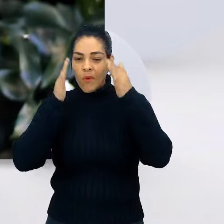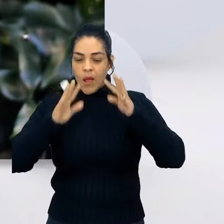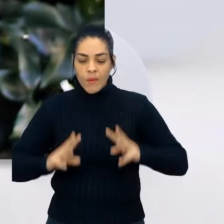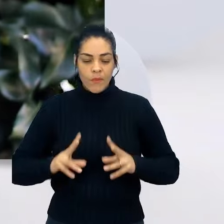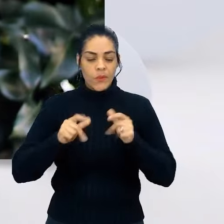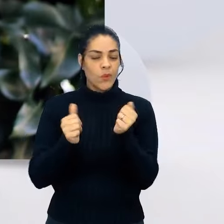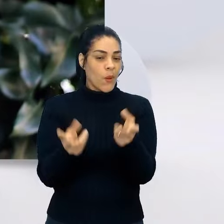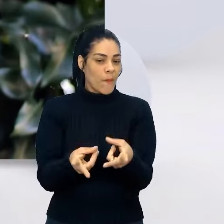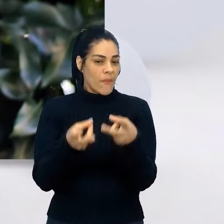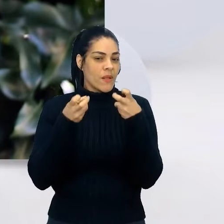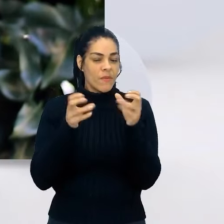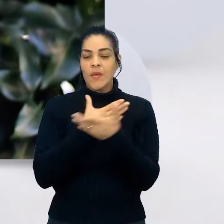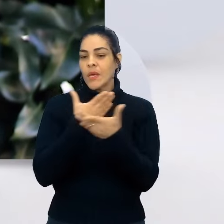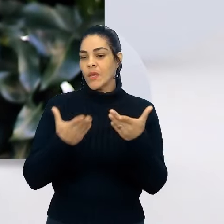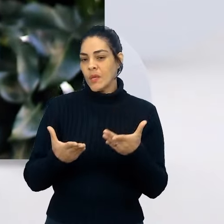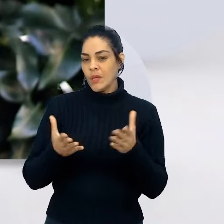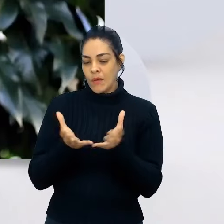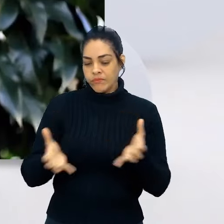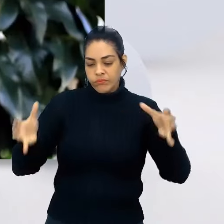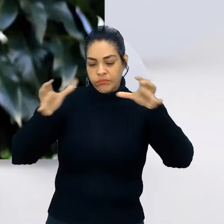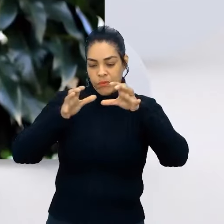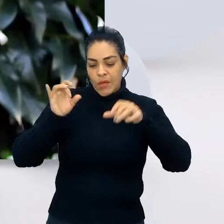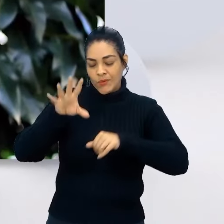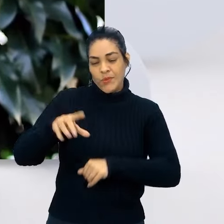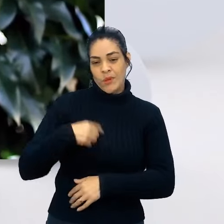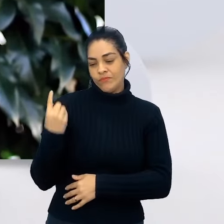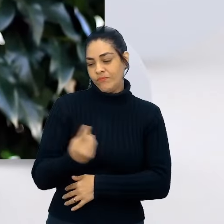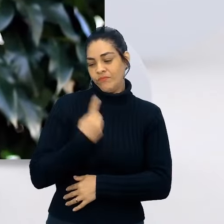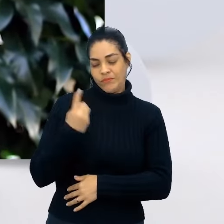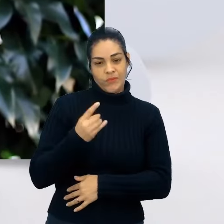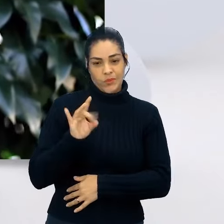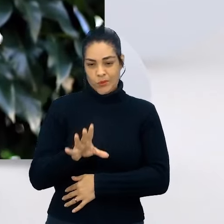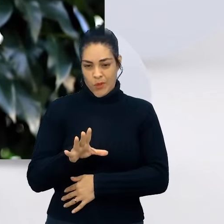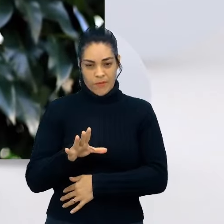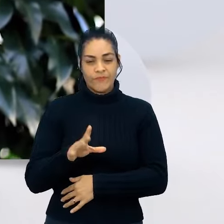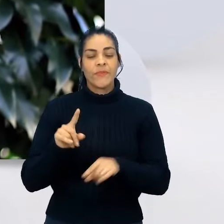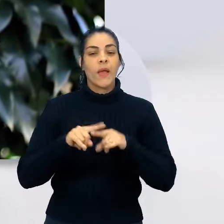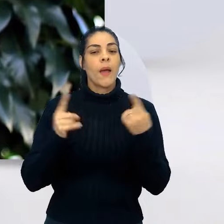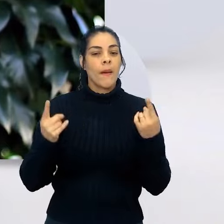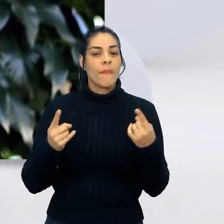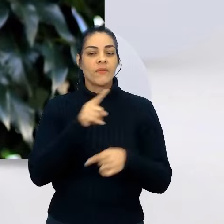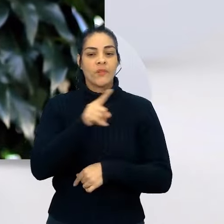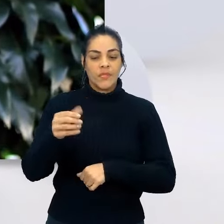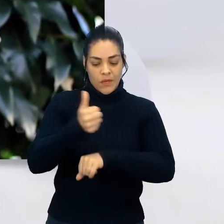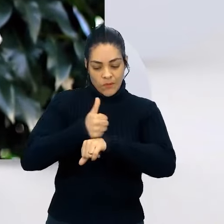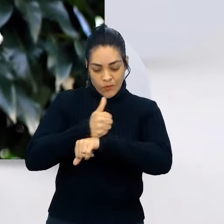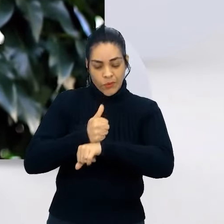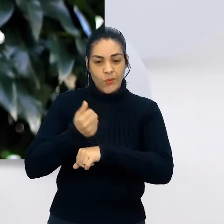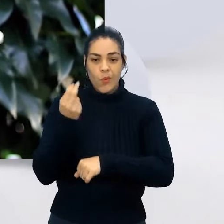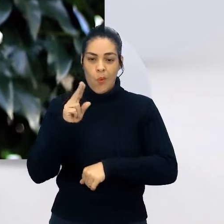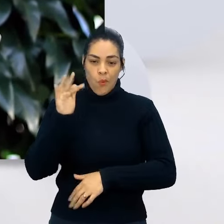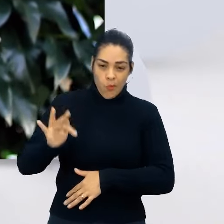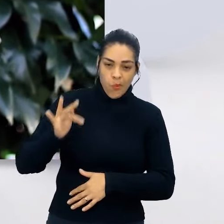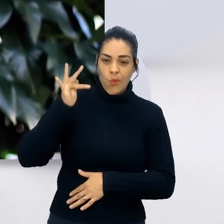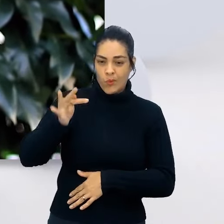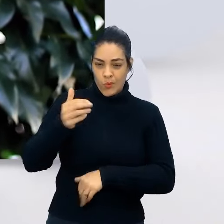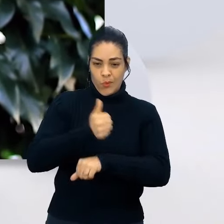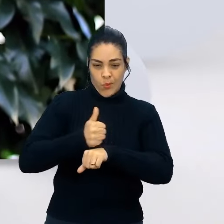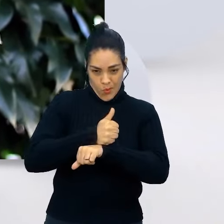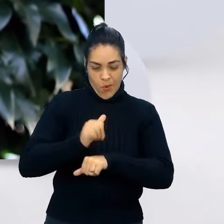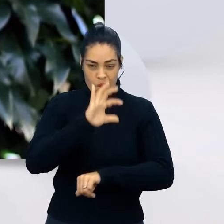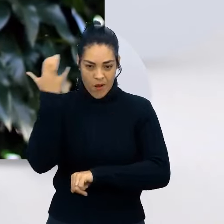e perceber que a gente não está numa bolha só nossa. E agora, você como um profissional ou um futuro profissional da área ambiental,